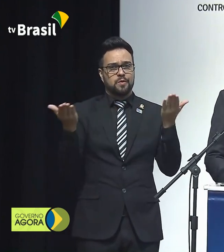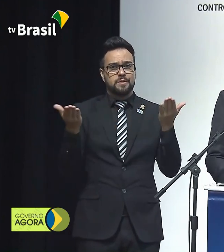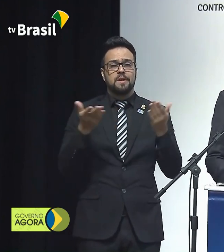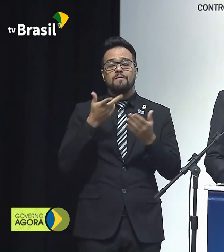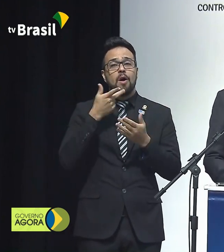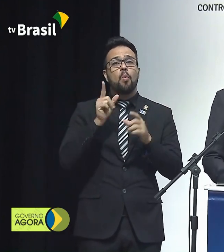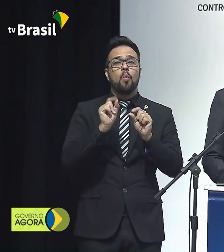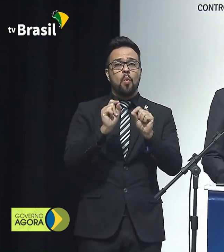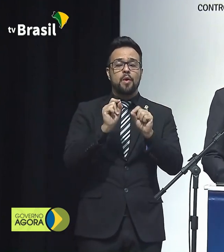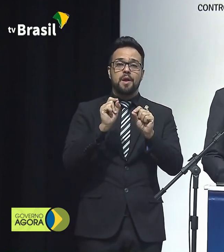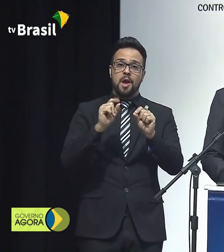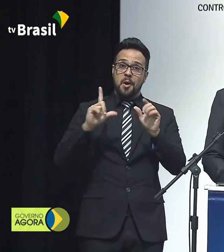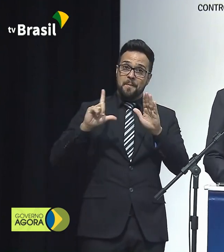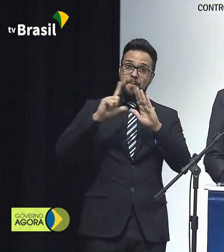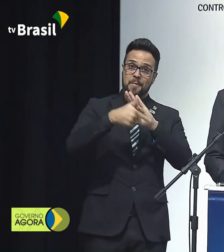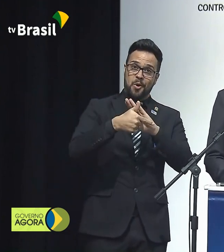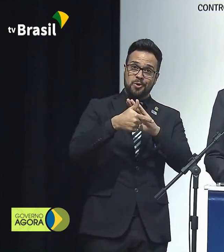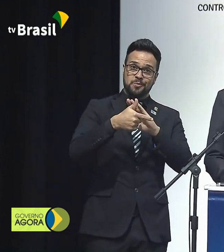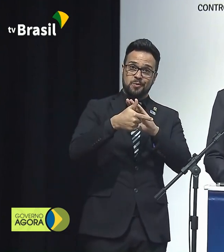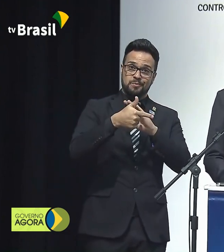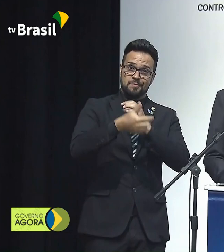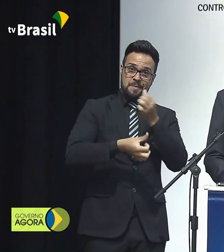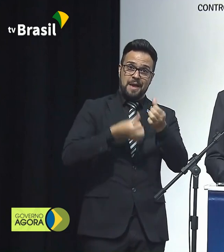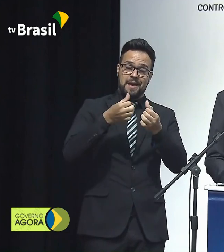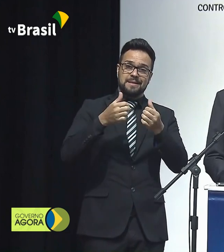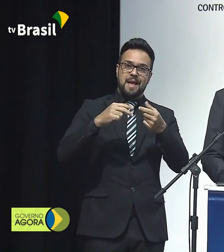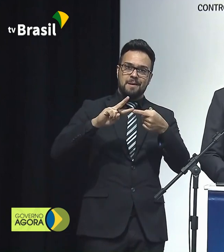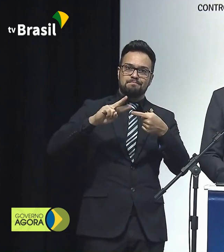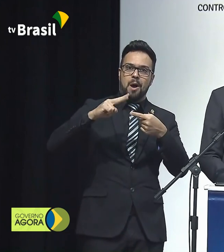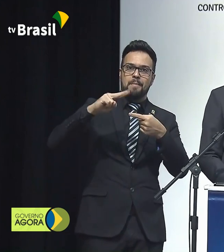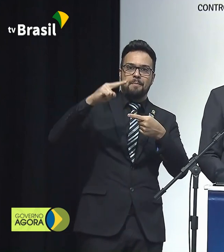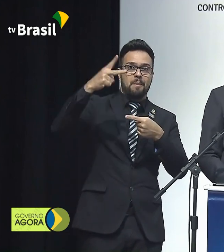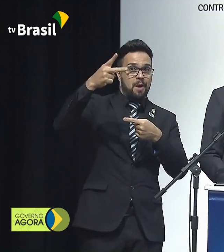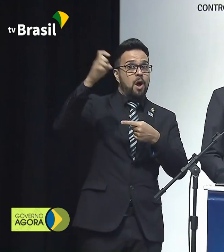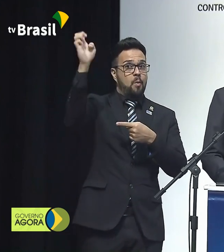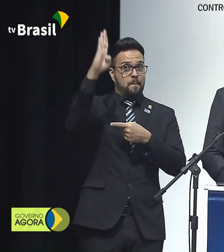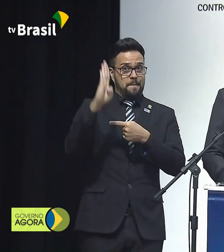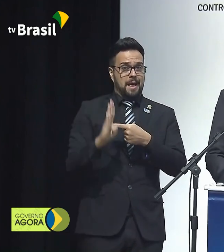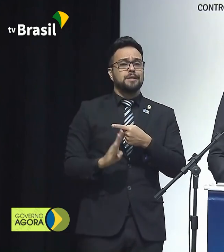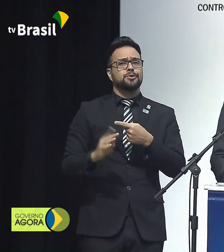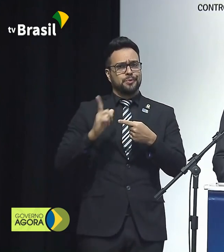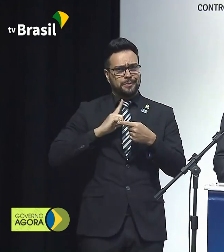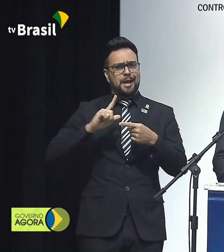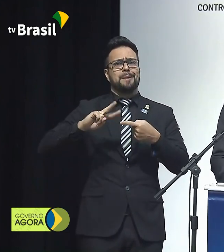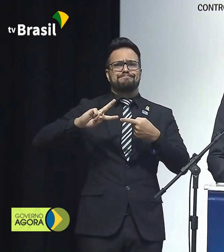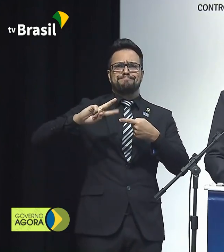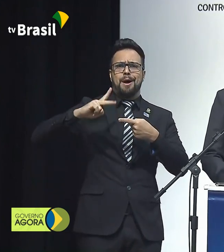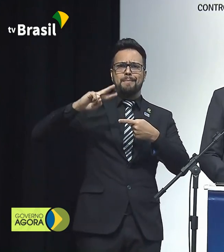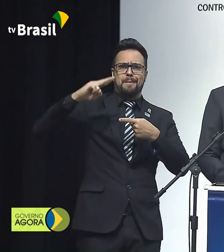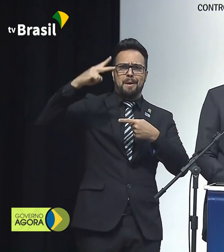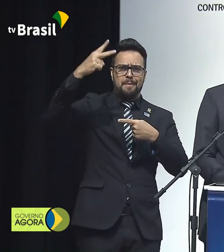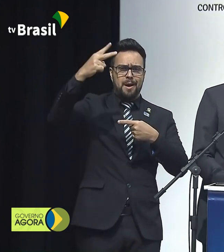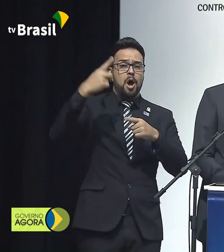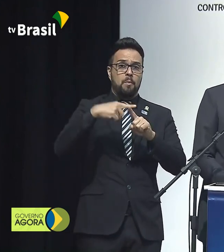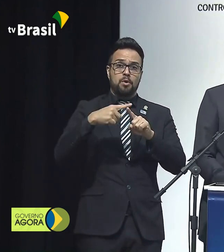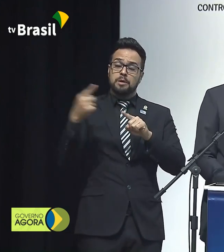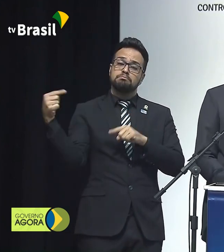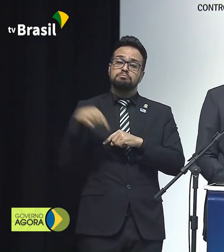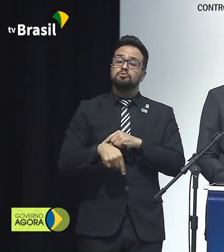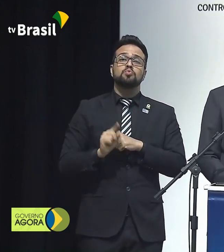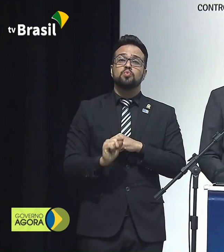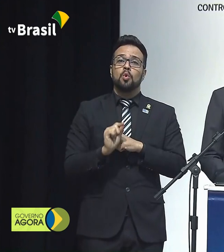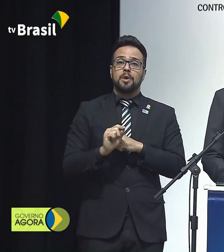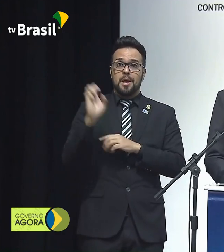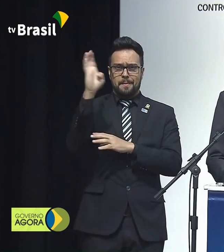previsão para o próximo trimestre é crescer. O Brasil está crescendo. E nós pegamos o Brasil numa crise ética,